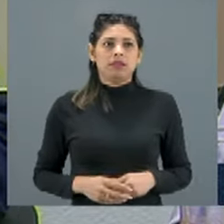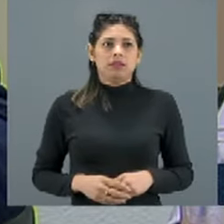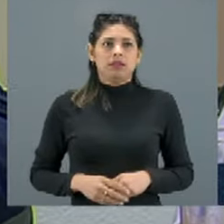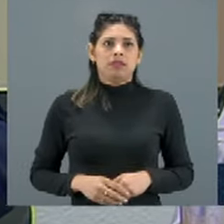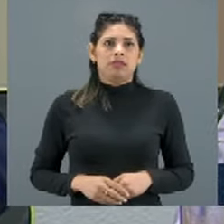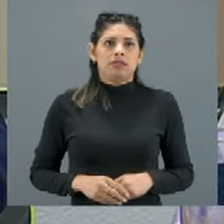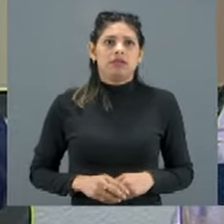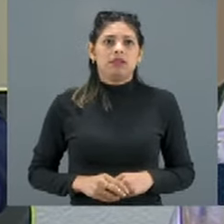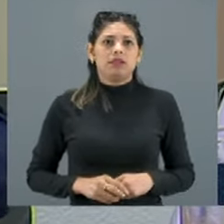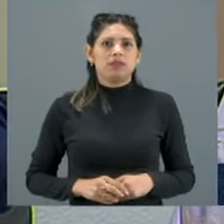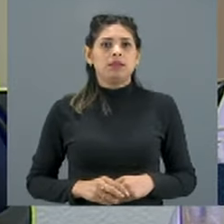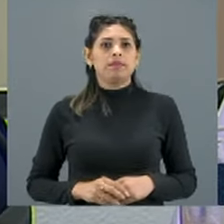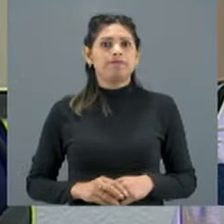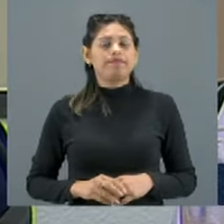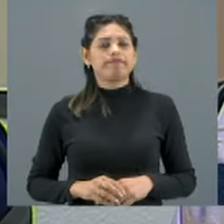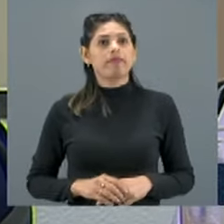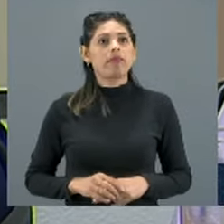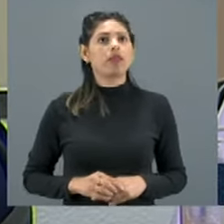Nós, liderança,